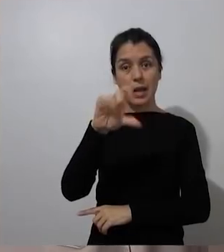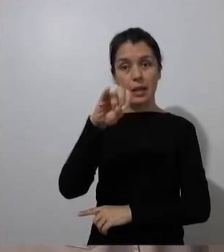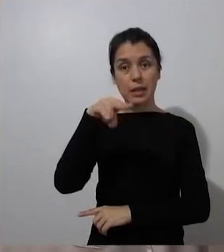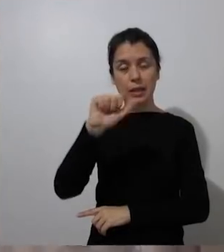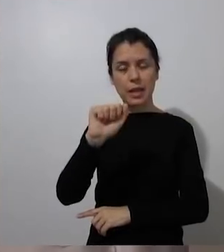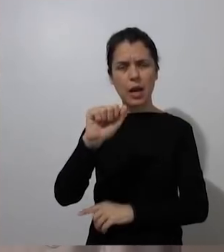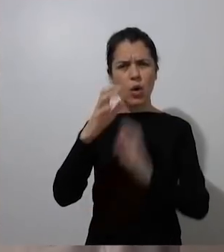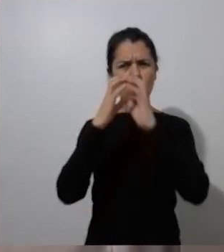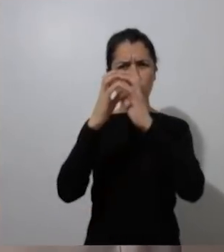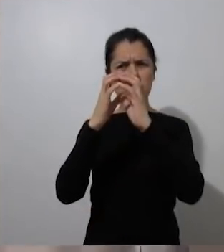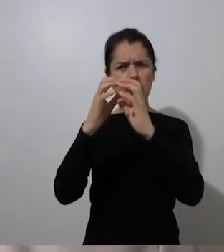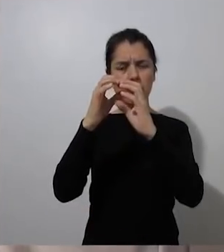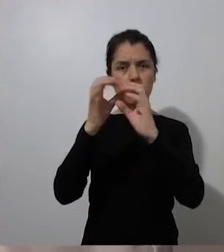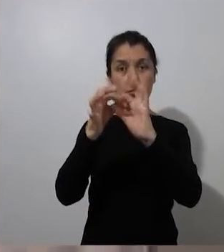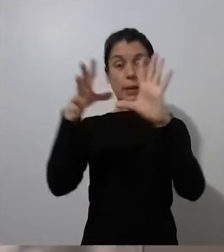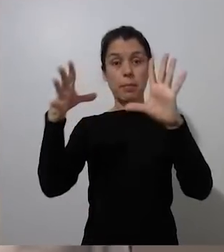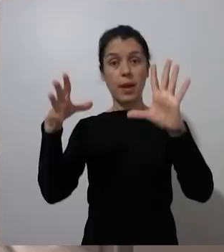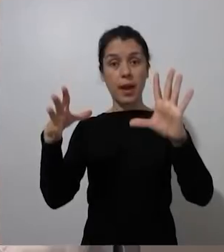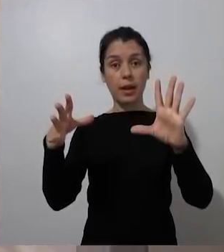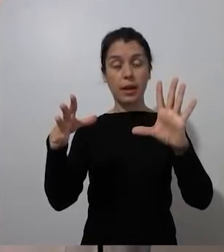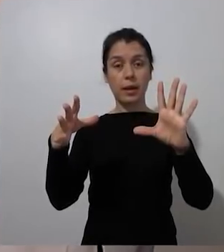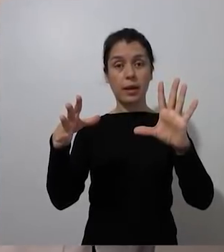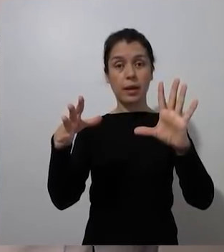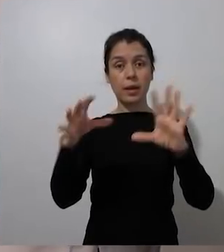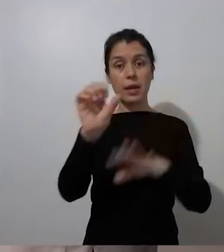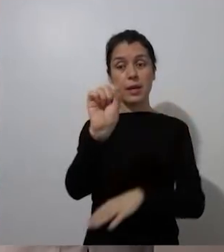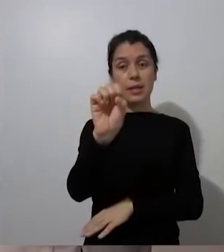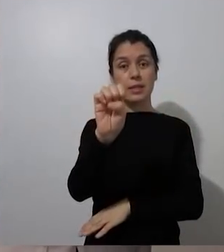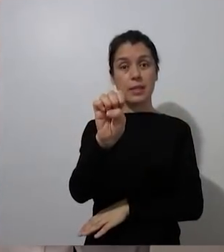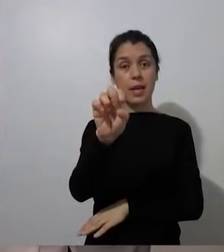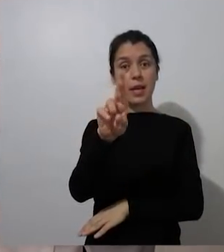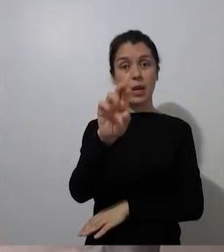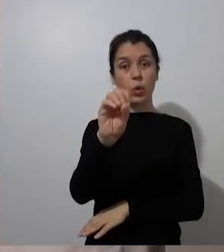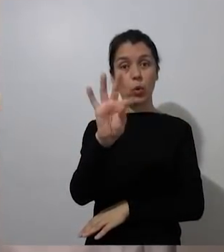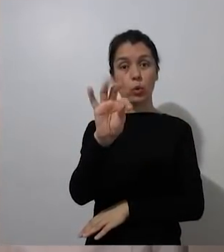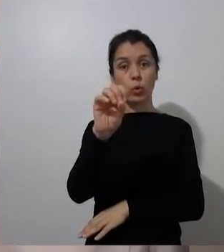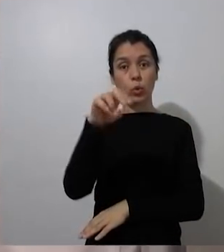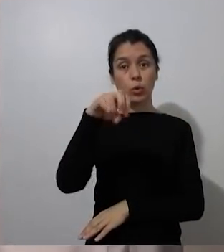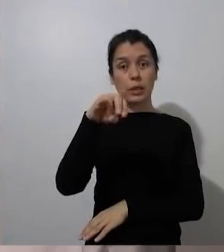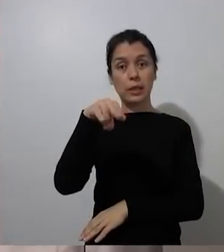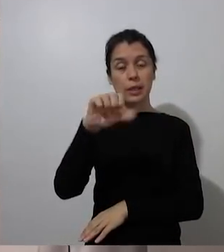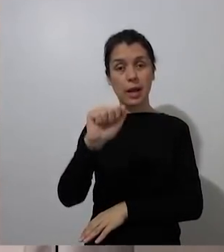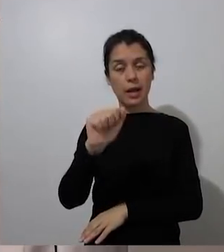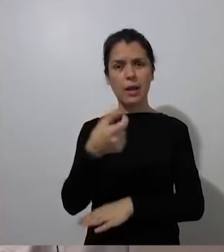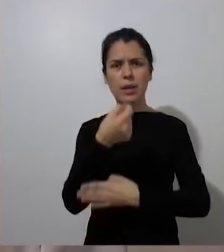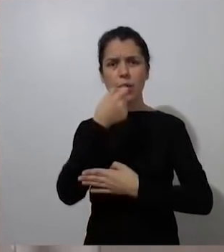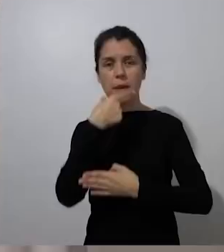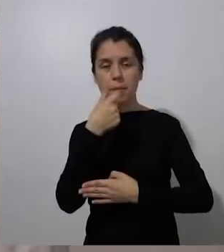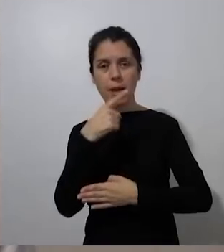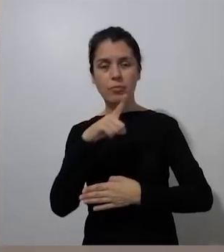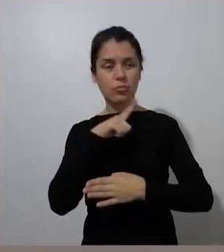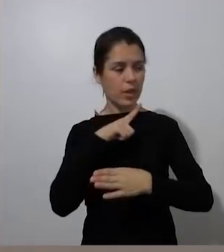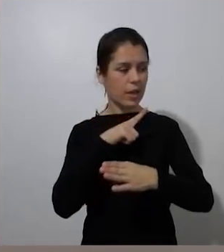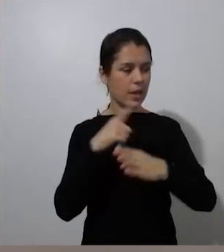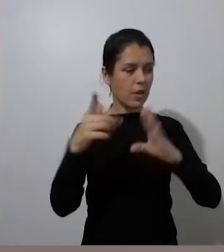libera serotonina. É como se fosse um monofásico, aquele primeiro lá de cima, ó, inibidor de serotonina só. Então qual que é esse remédio? Esse